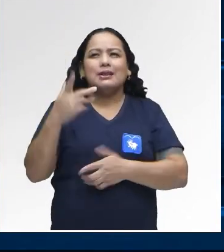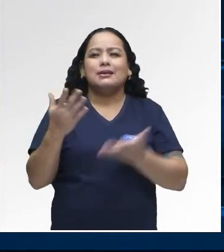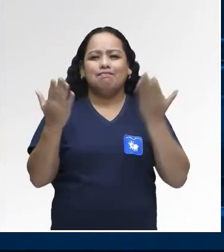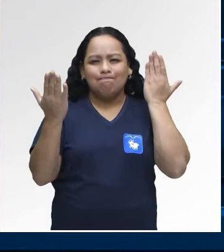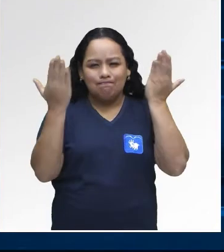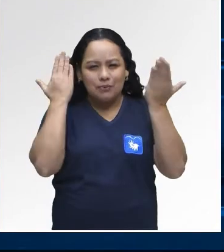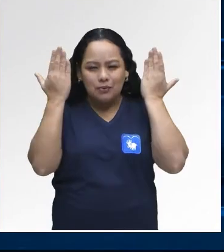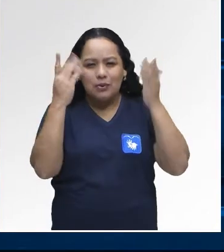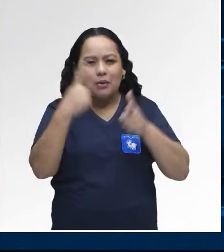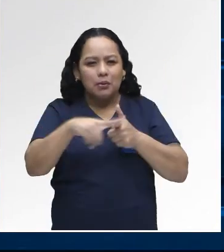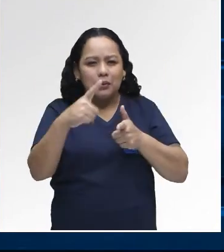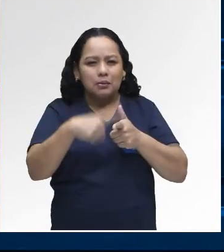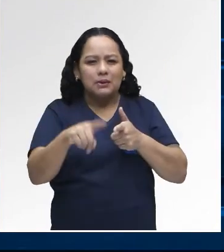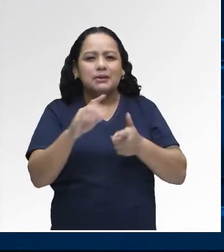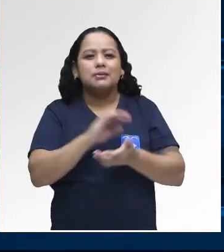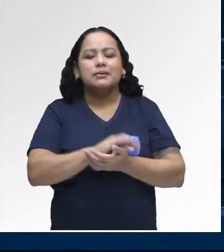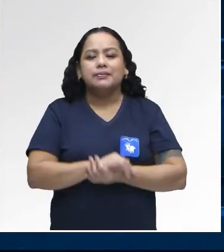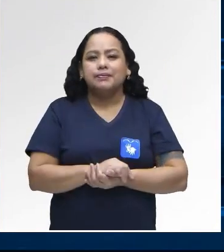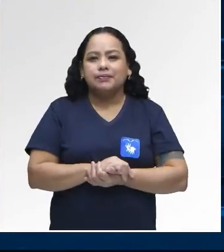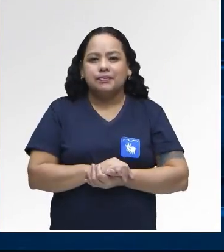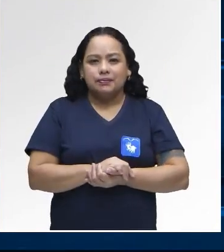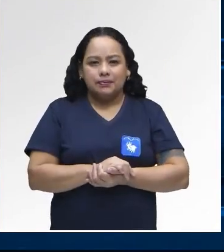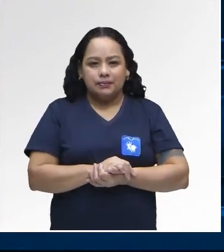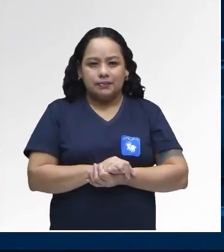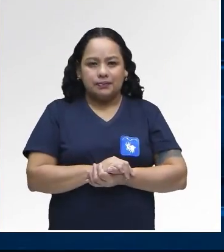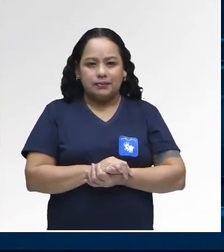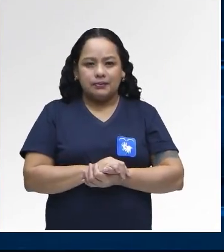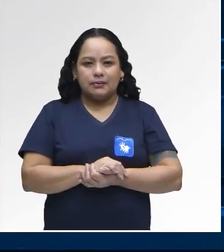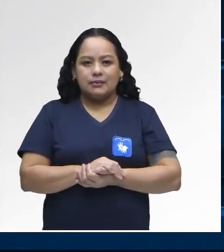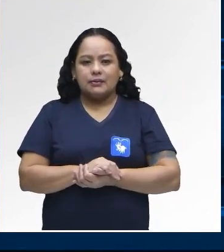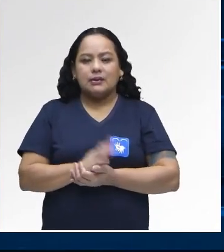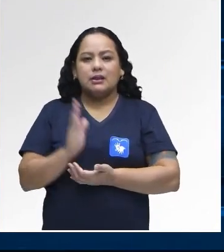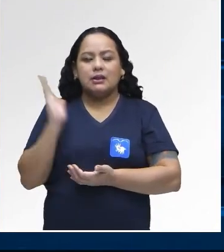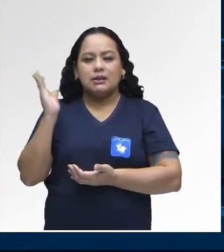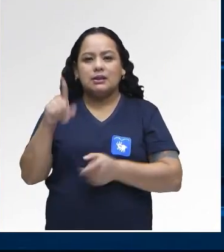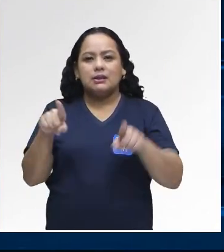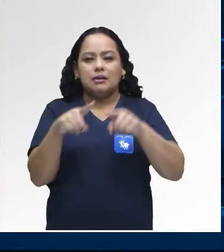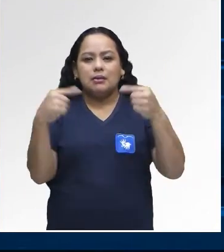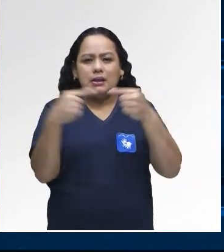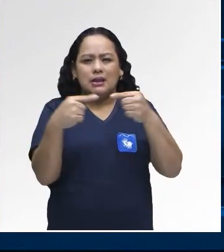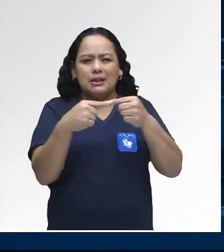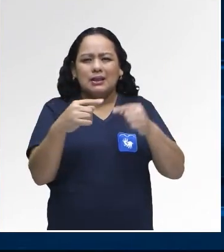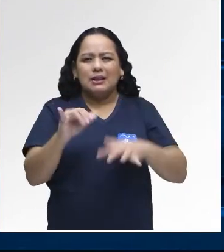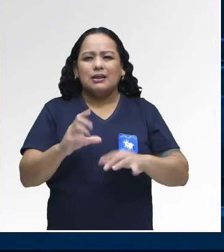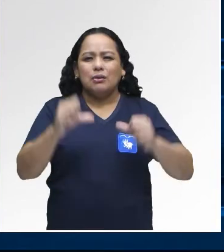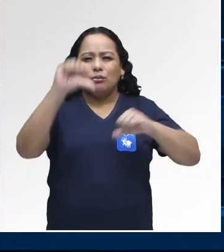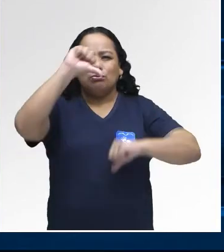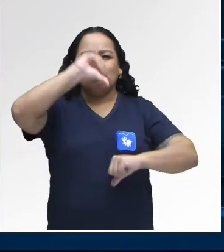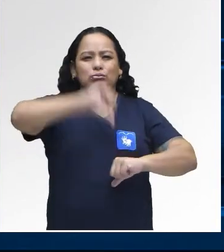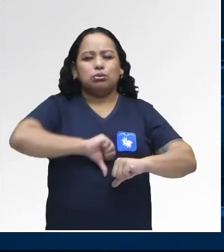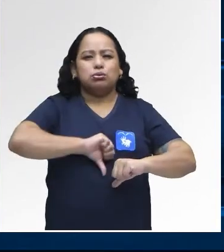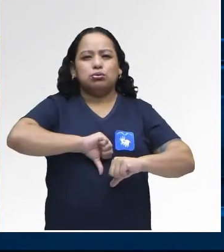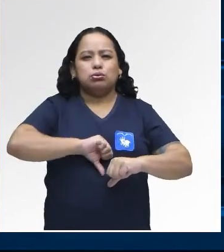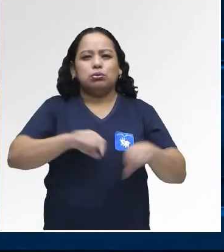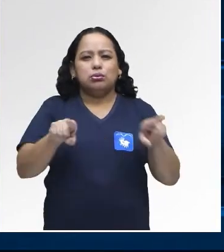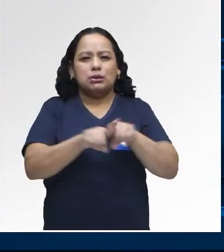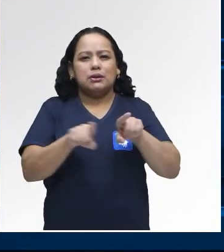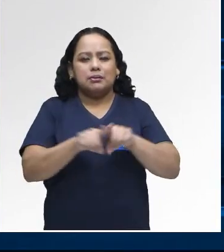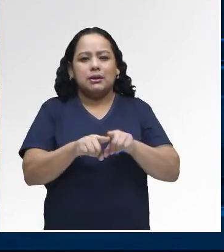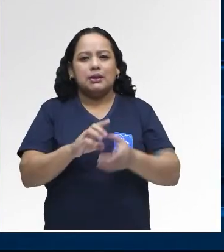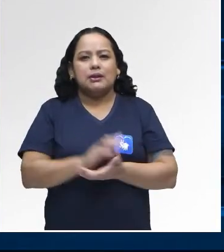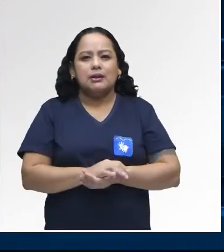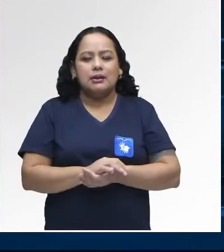transtornos de conduta. Esses transtornos de conduta têm também a ver com depressão, com hiperatividade,